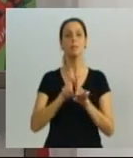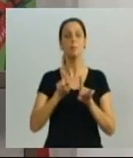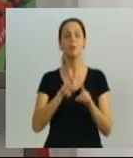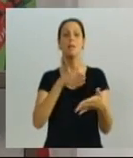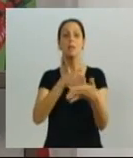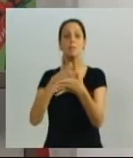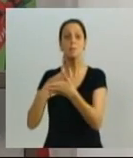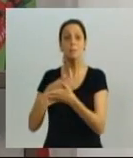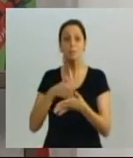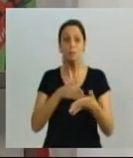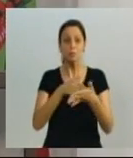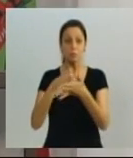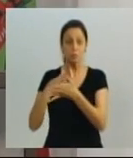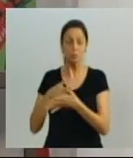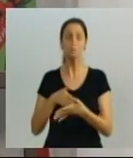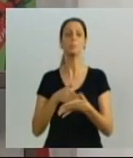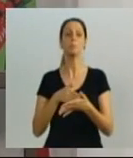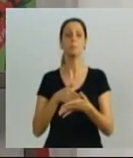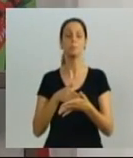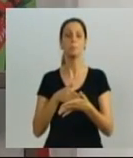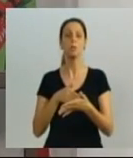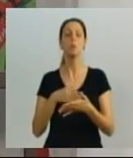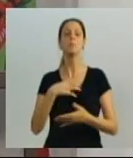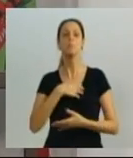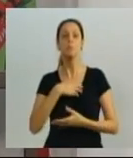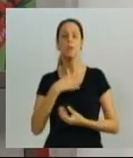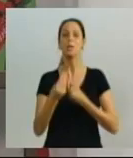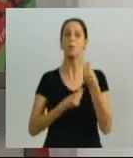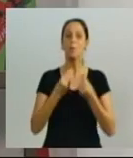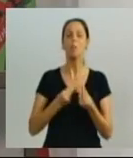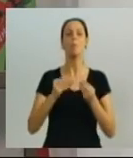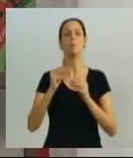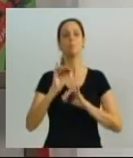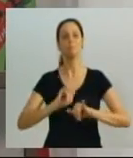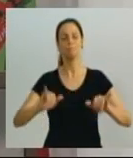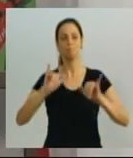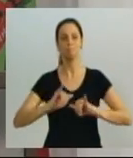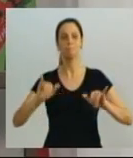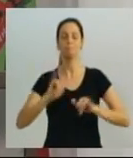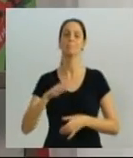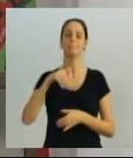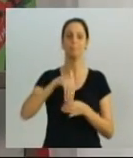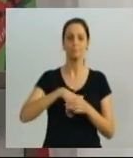restringiu significativamente os modais de propaganda eleitoral.